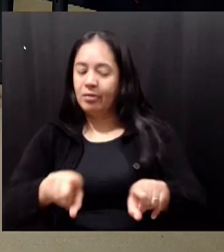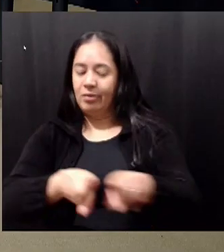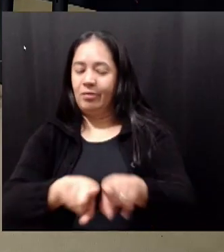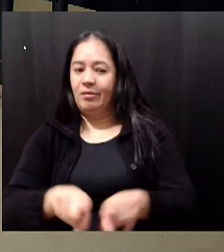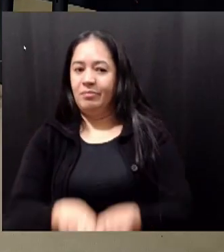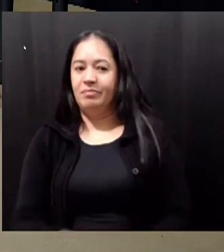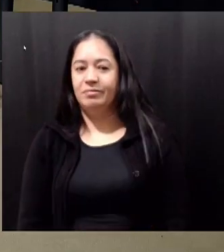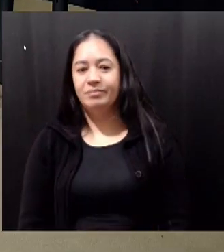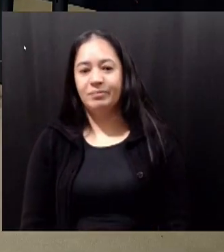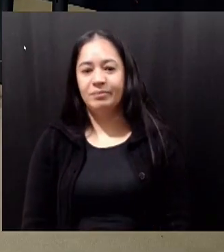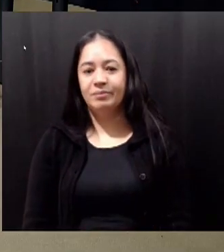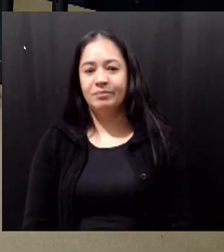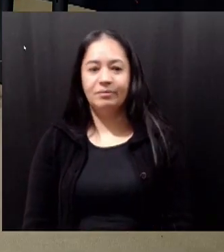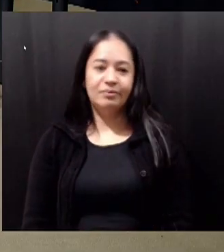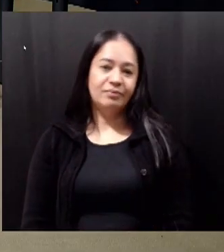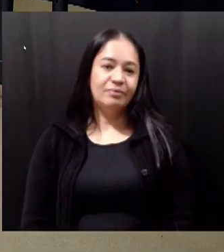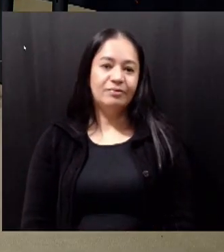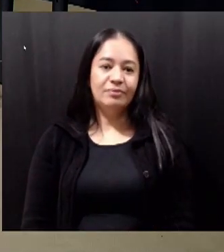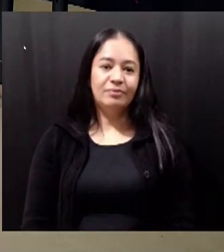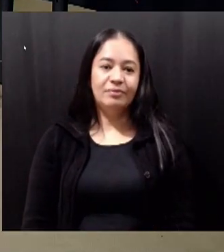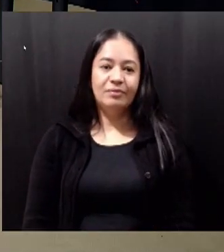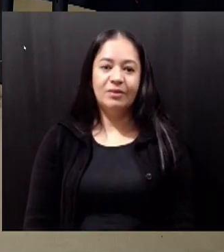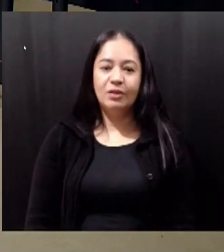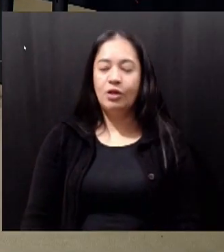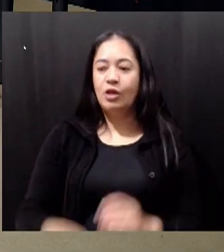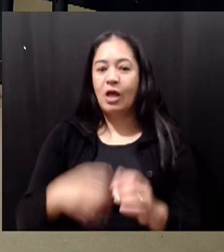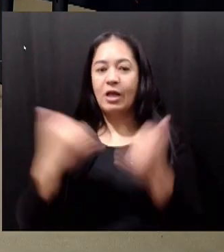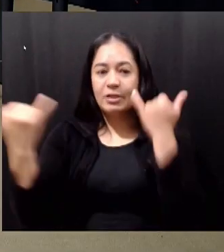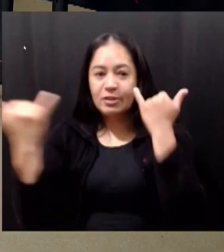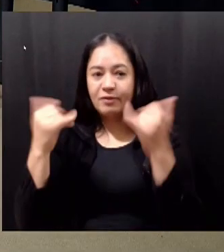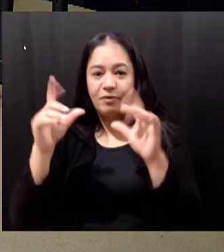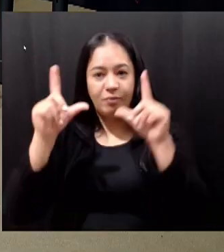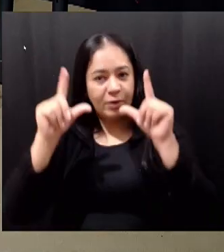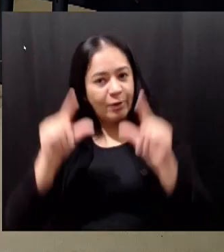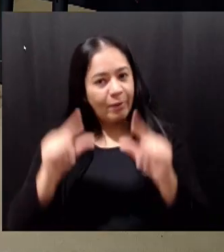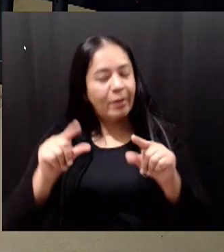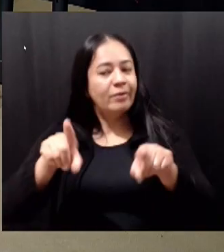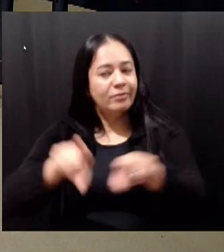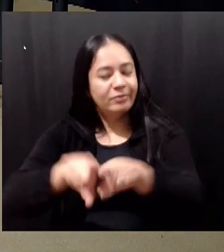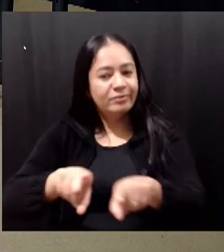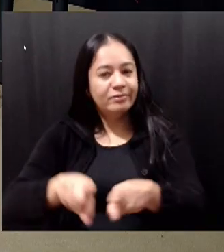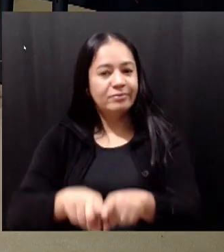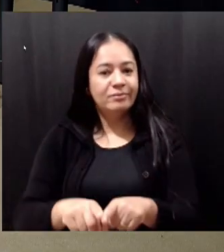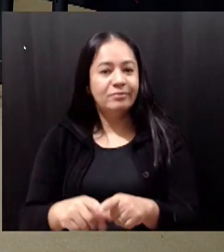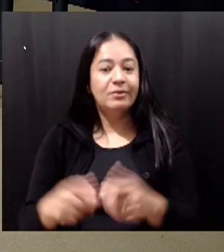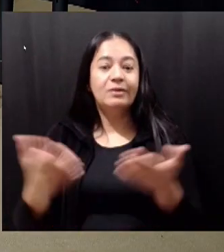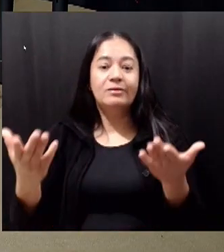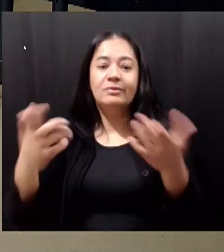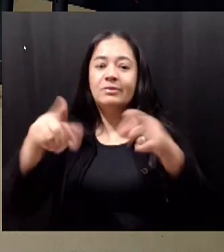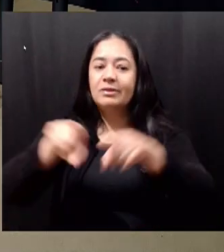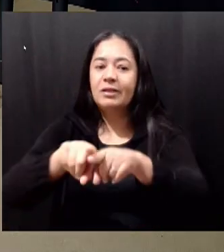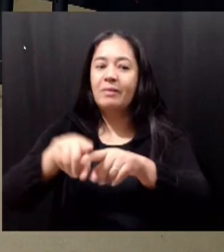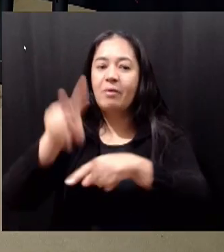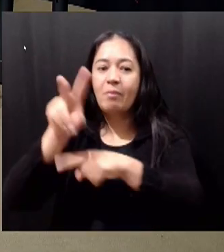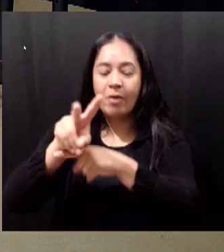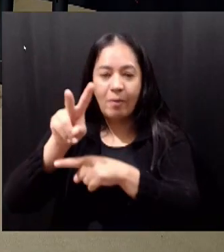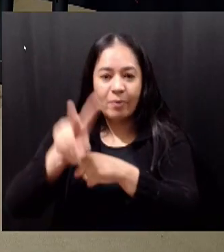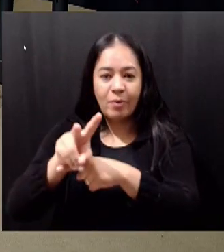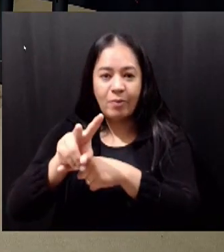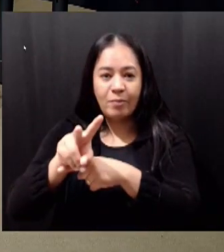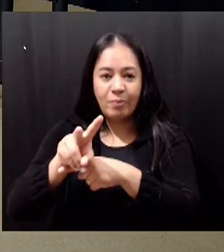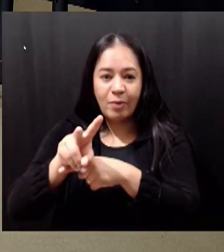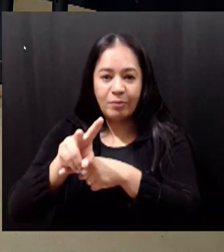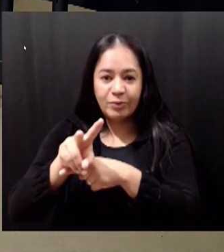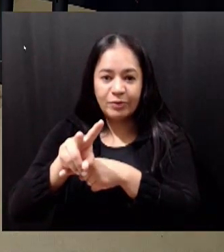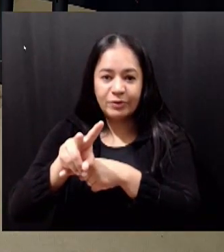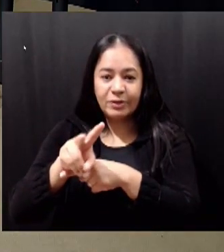colocam menos os seus dados à disposição e acabam tendo uma proteção jurídica e uma proteção